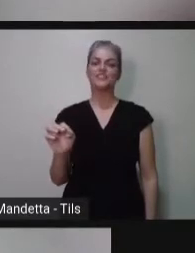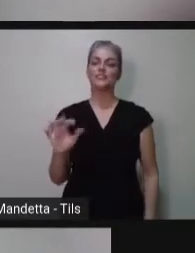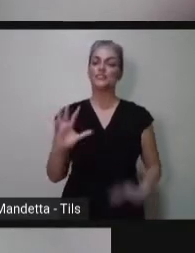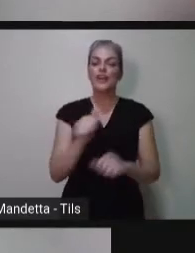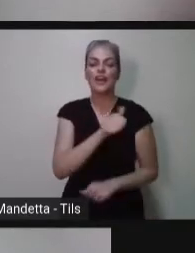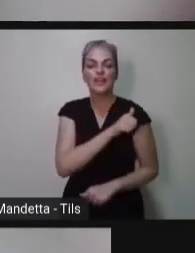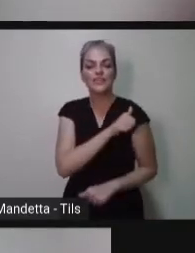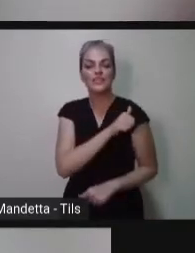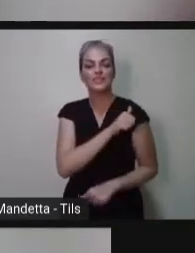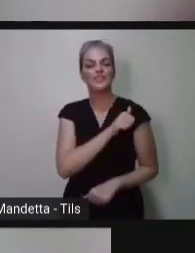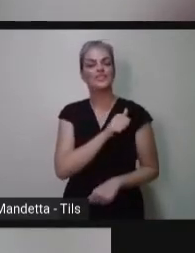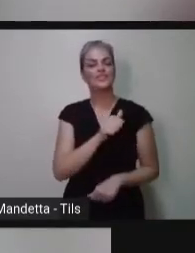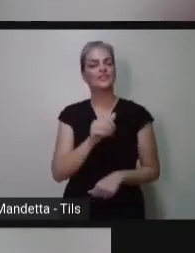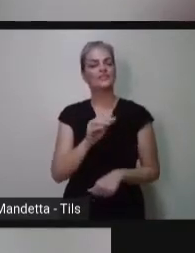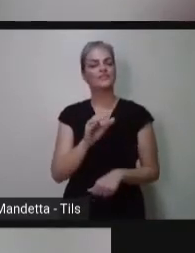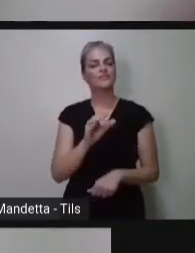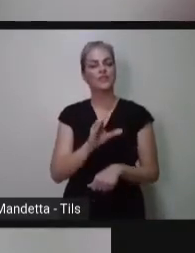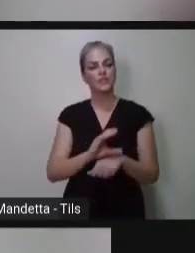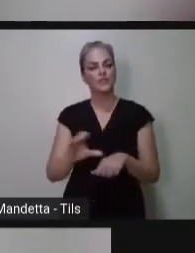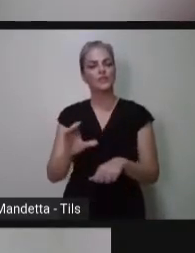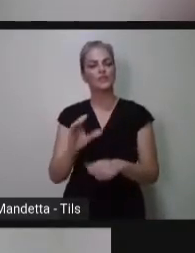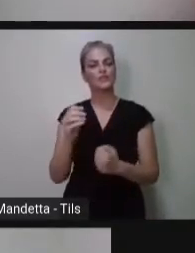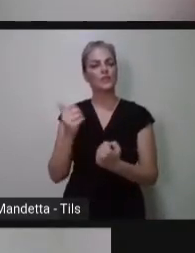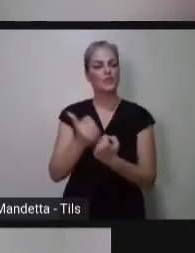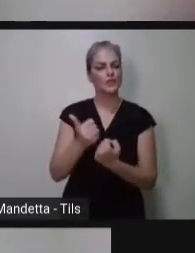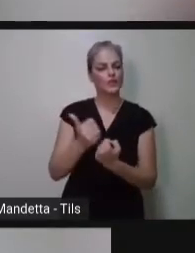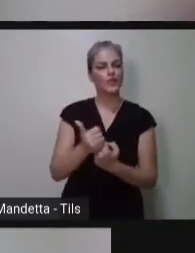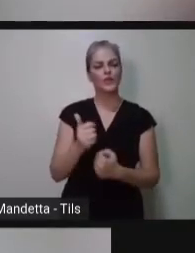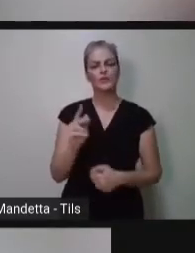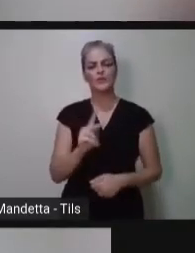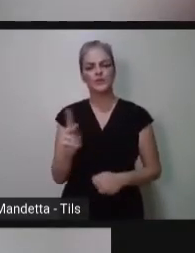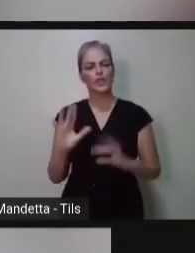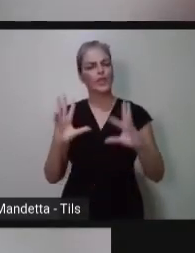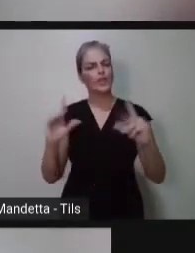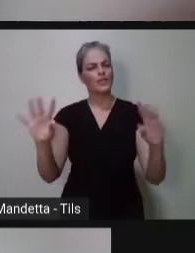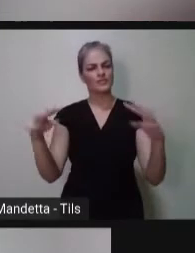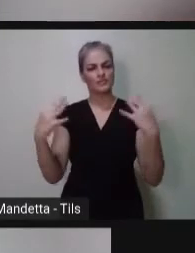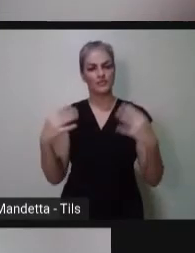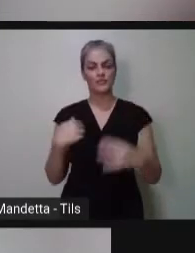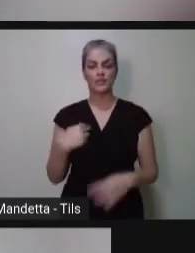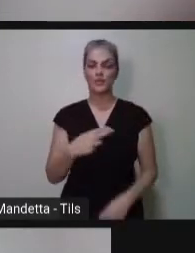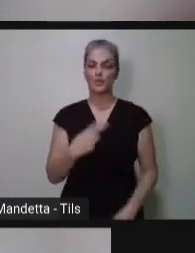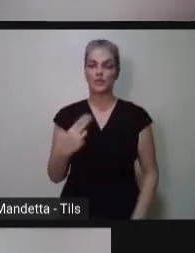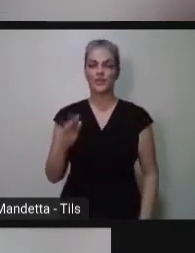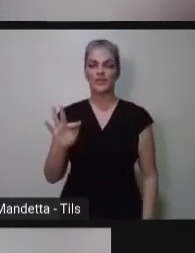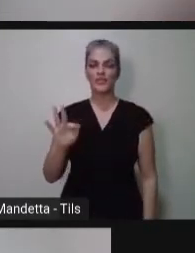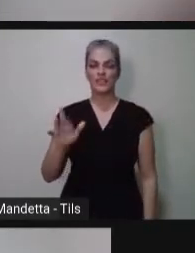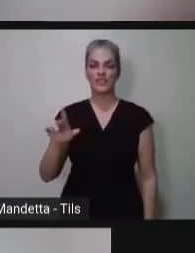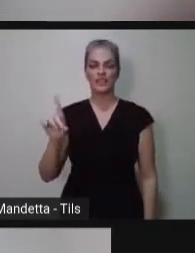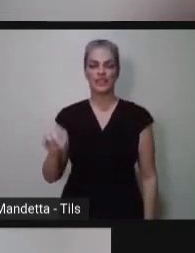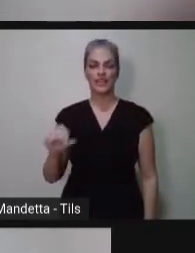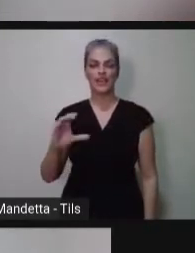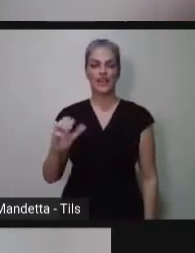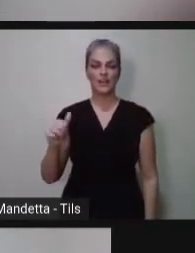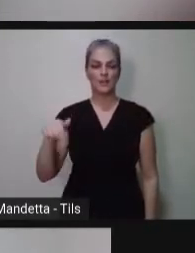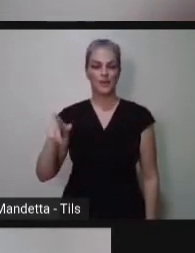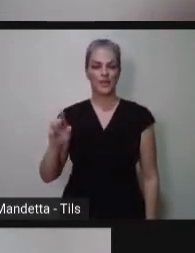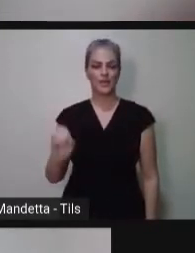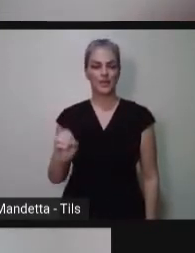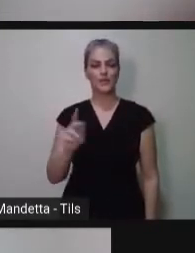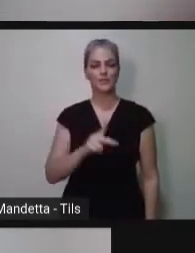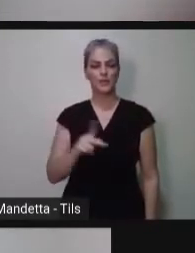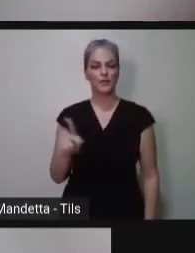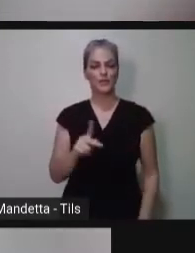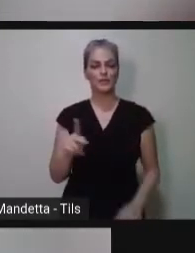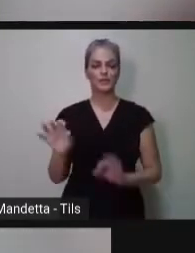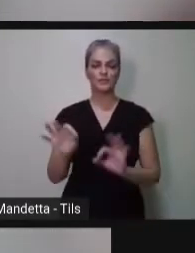professores que estão nos assistindo nessa hora. Eu sou a professora Fernanda Camargo, sou professora formadora do curso